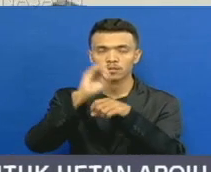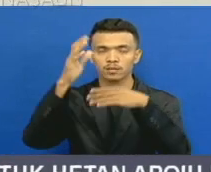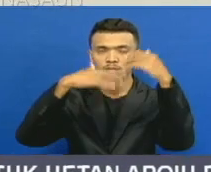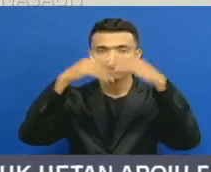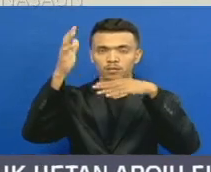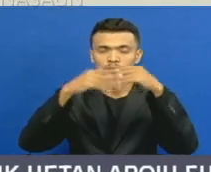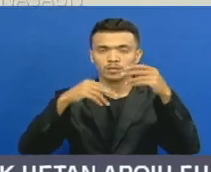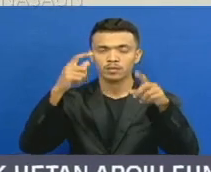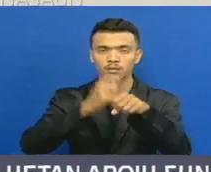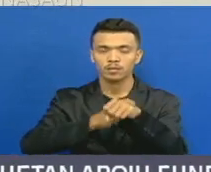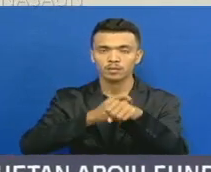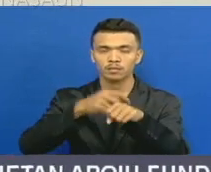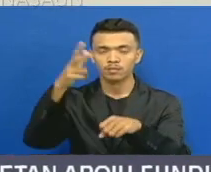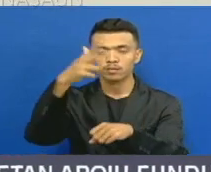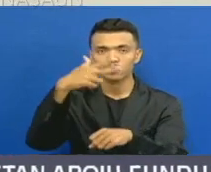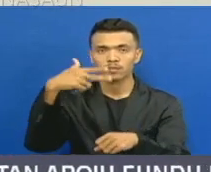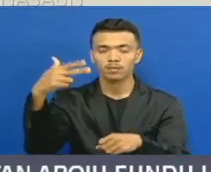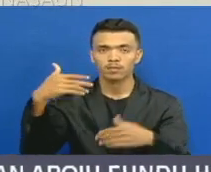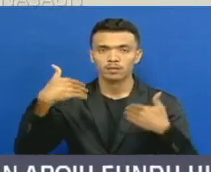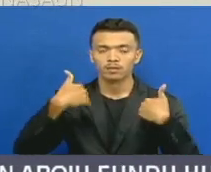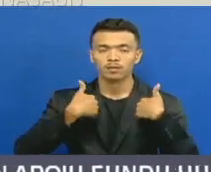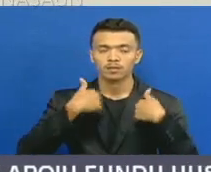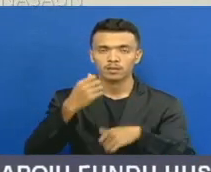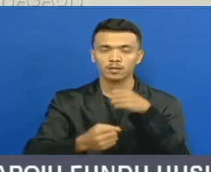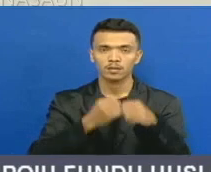tempo, Indonesia ne tempo iha